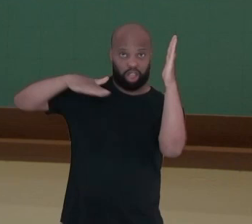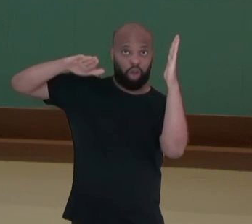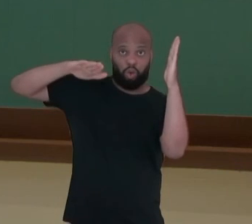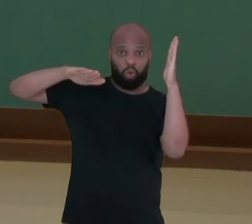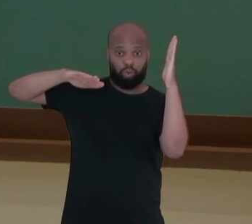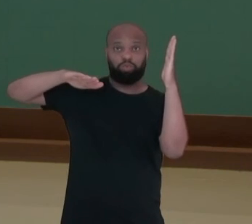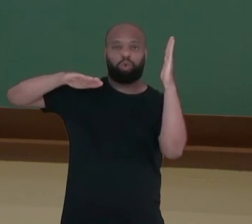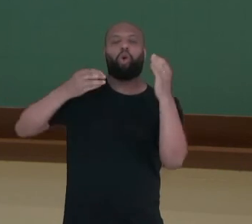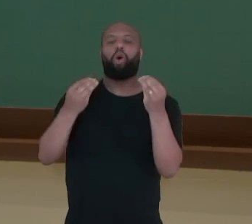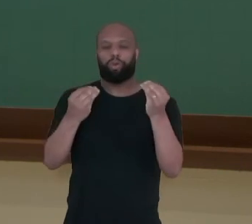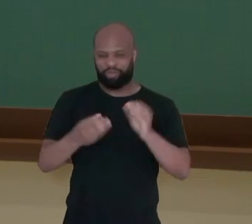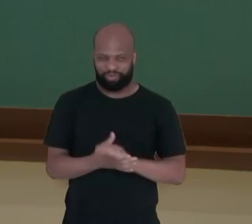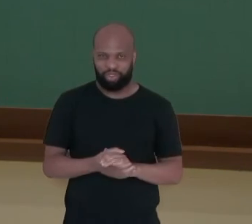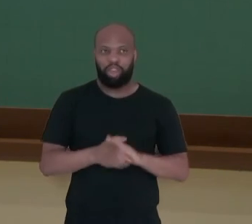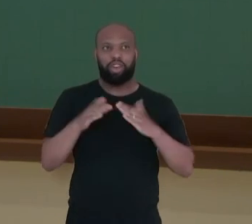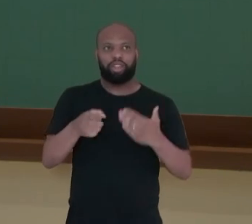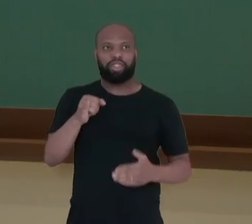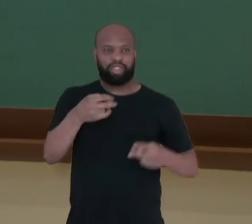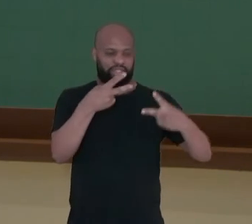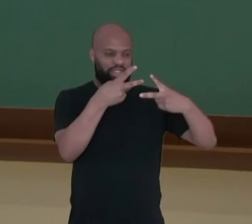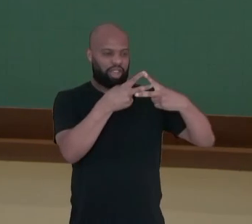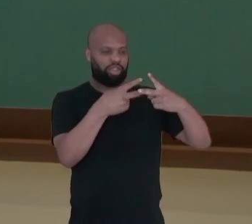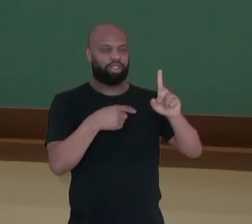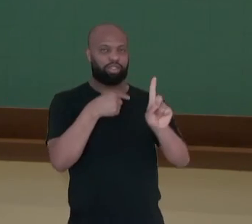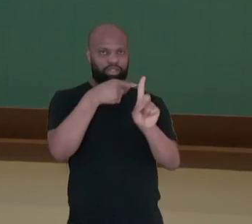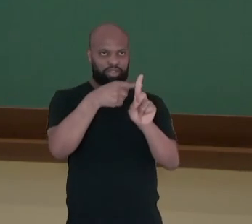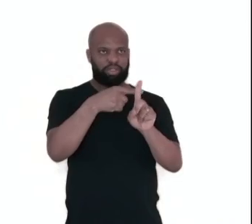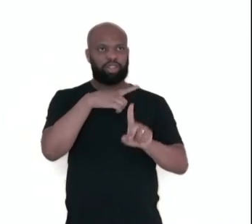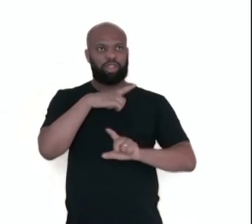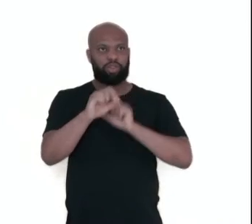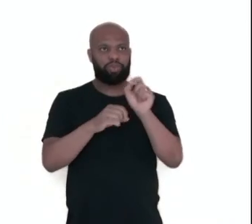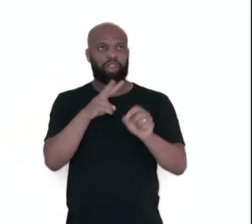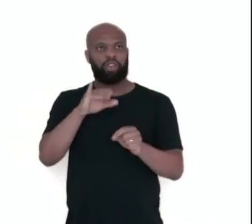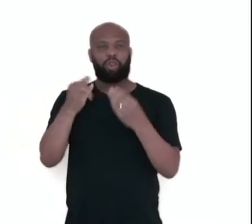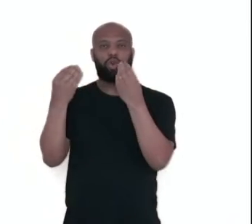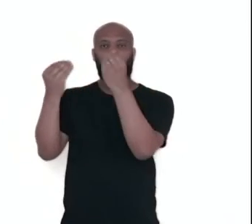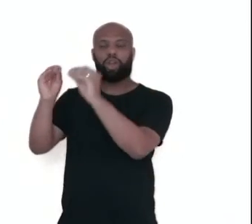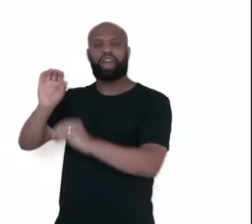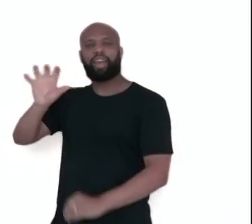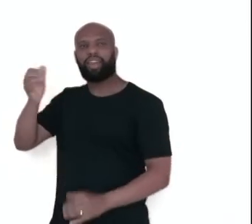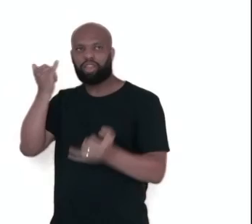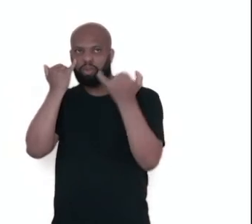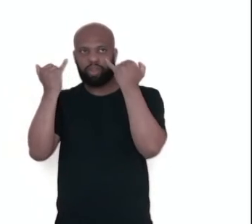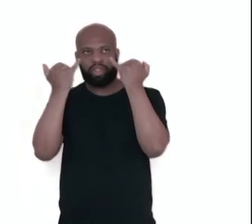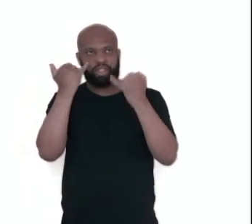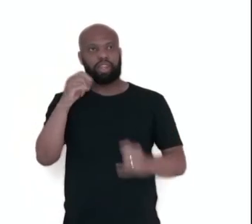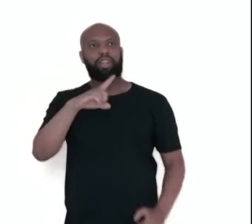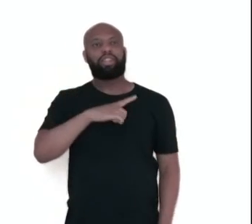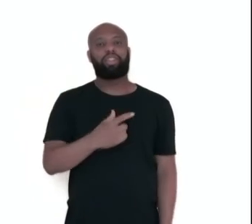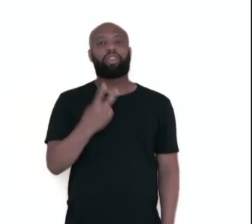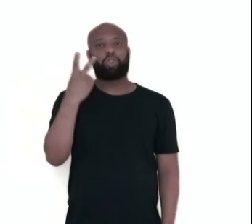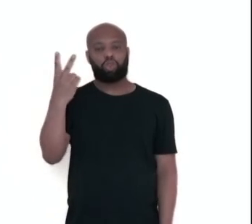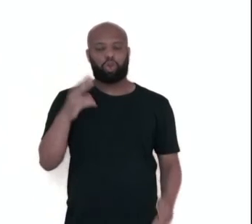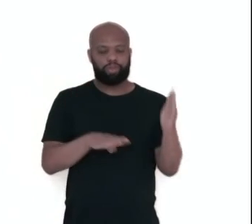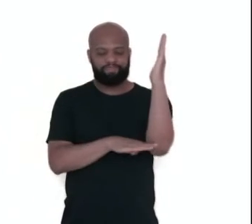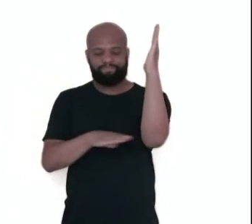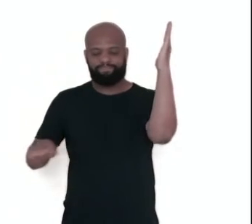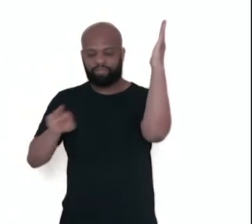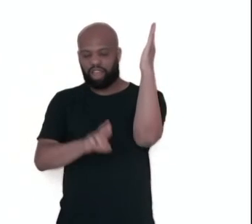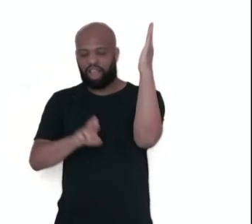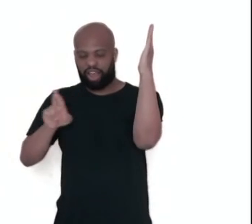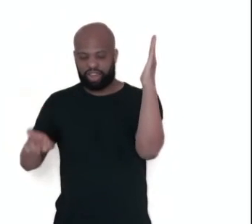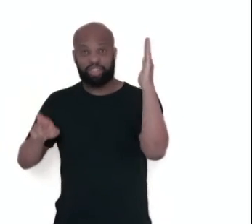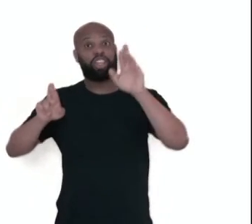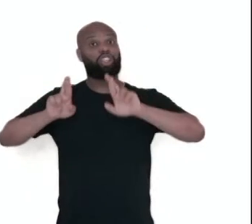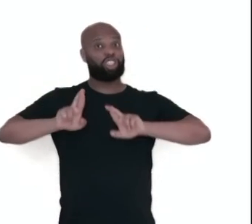importante, né? Então, se o delta é maior do que zero, aqui você vai preencher com isso, com essa informação. Duas raízes reais